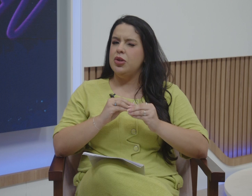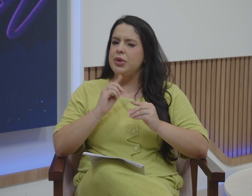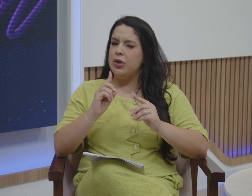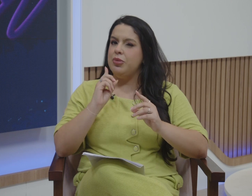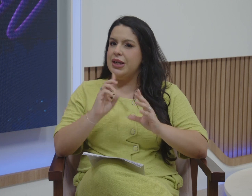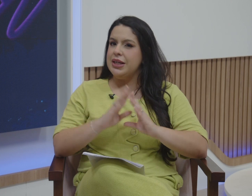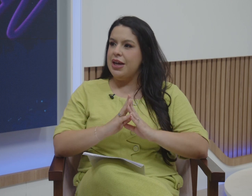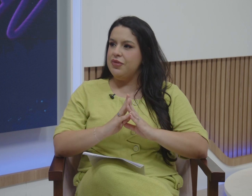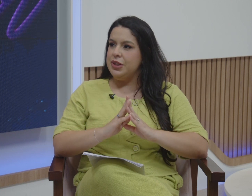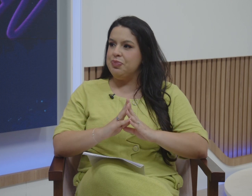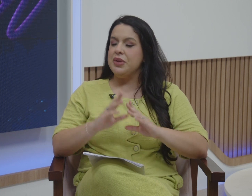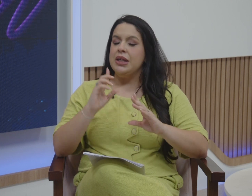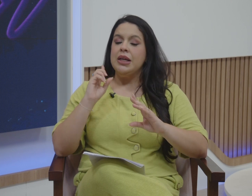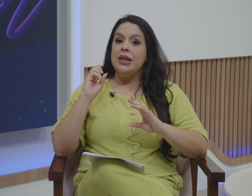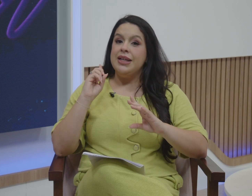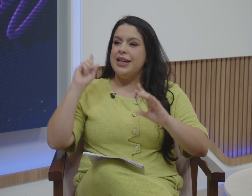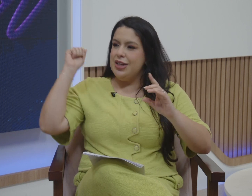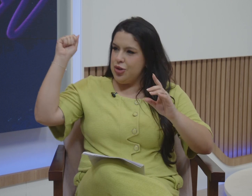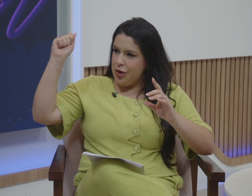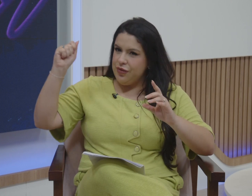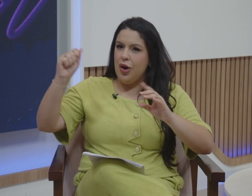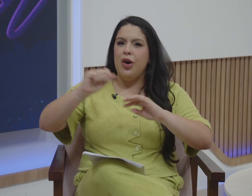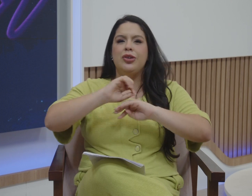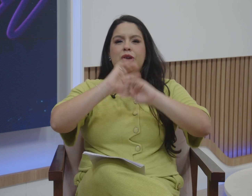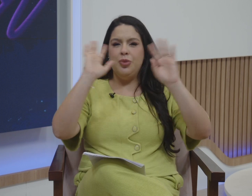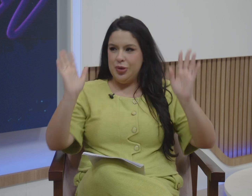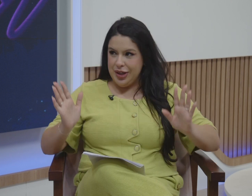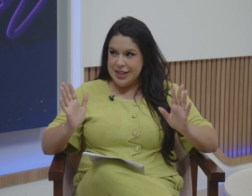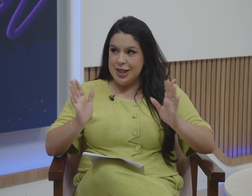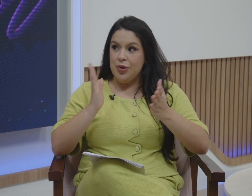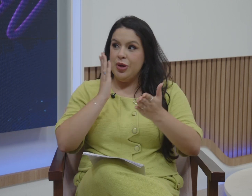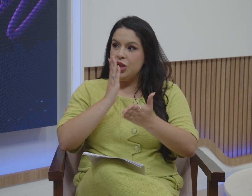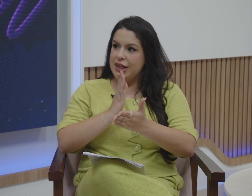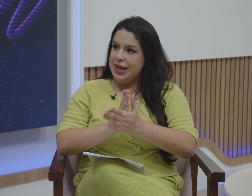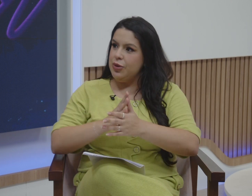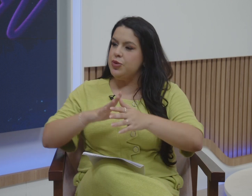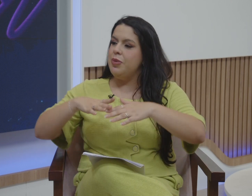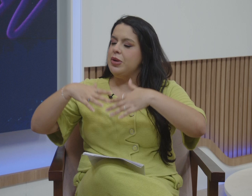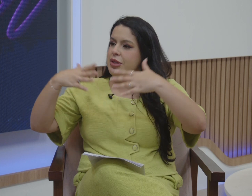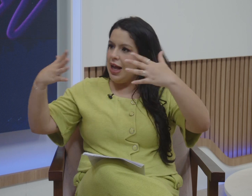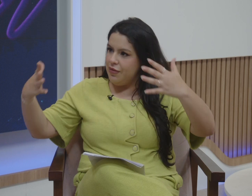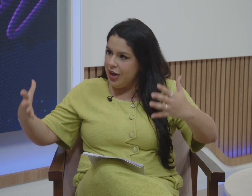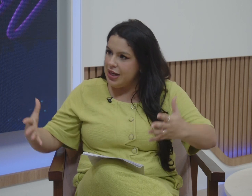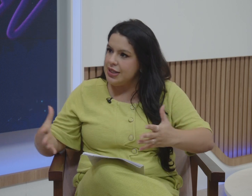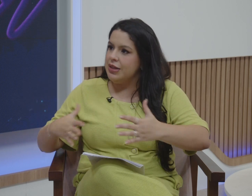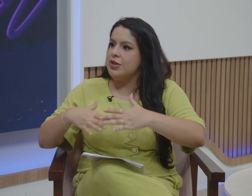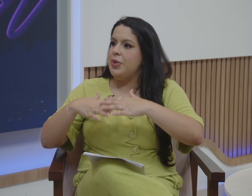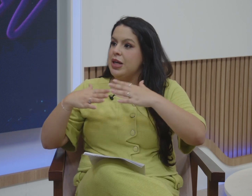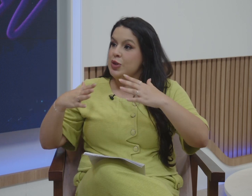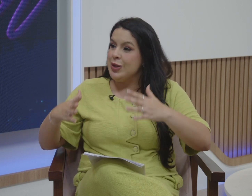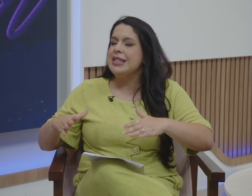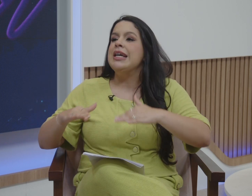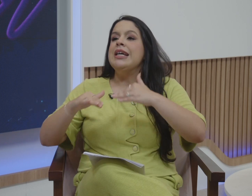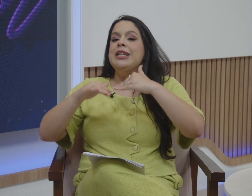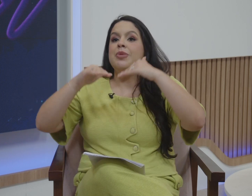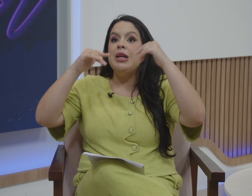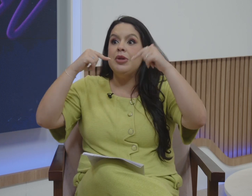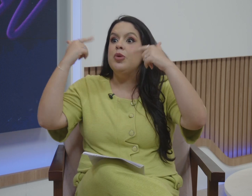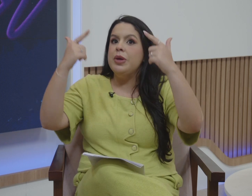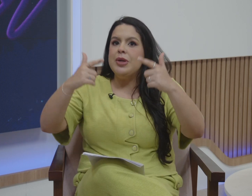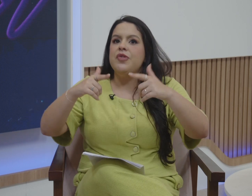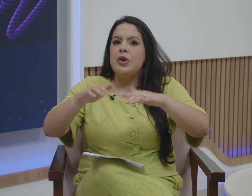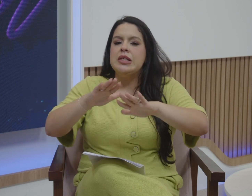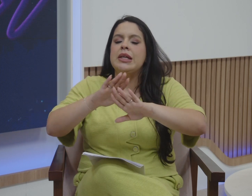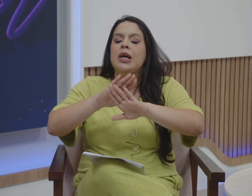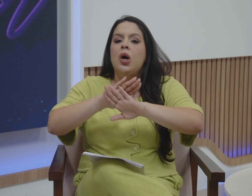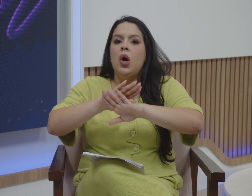se eu não me engano, o nome dele era Davi, que é aquele que tirou a foto. Sim. E todo mundo conheceu. Quando eu cheguei, os bombeiros estavam realizando as operações e eu me lembro que